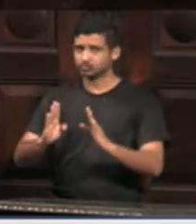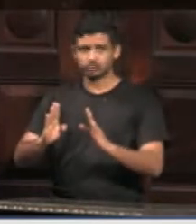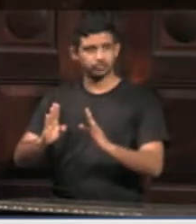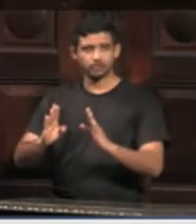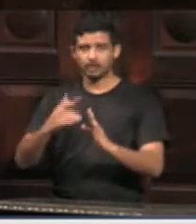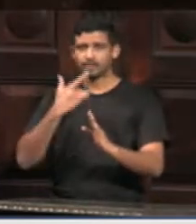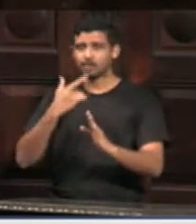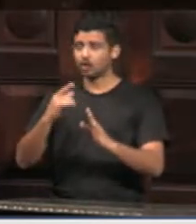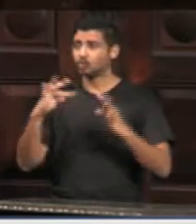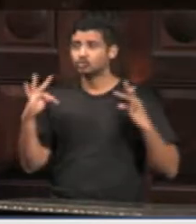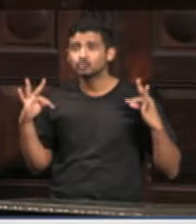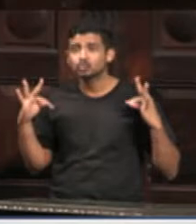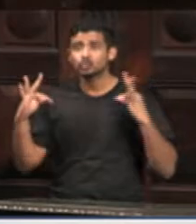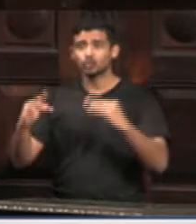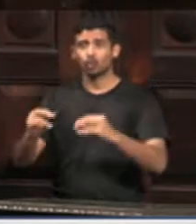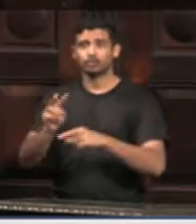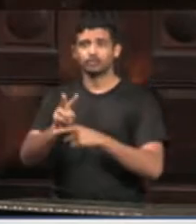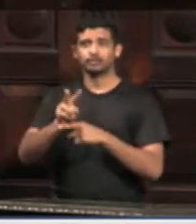Defensoria Pública.